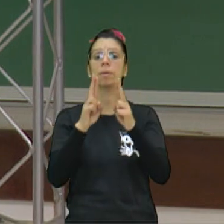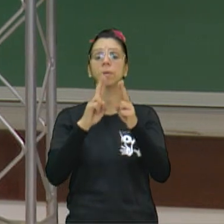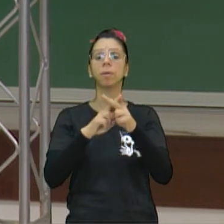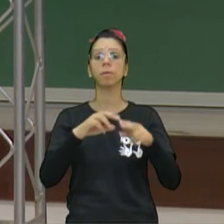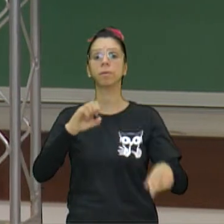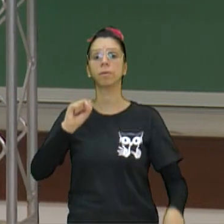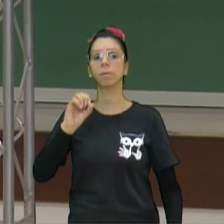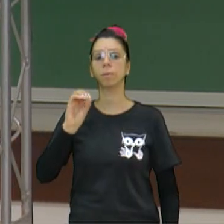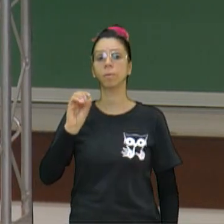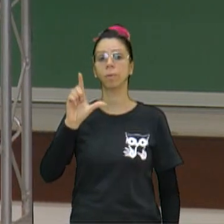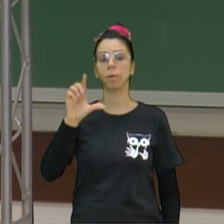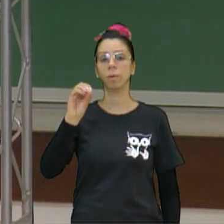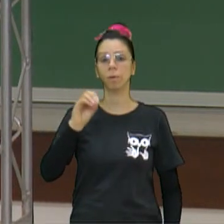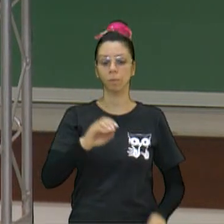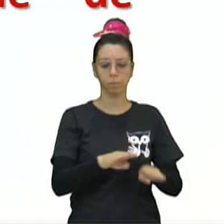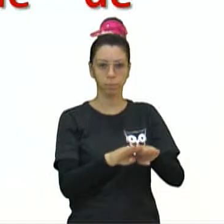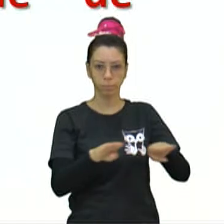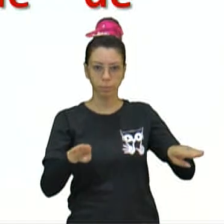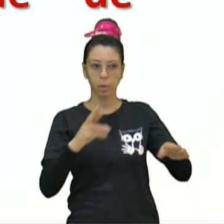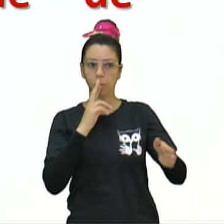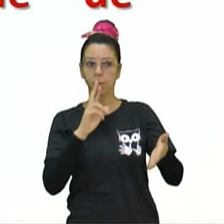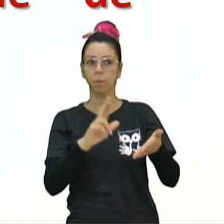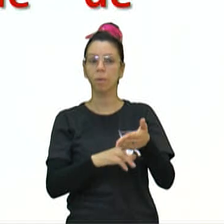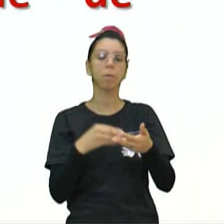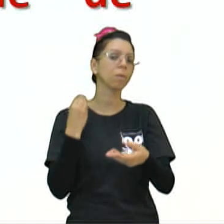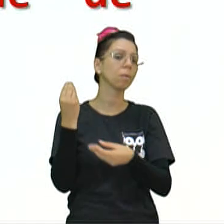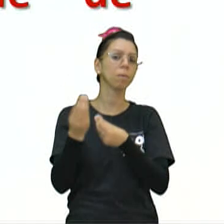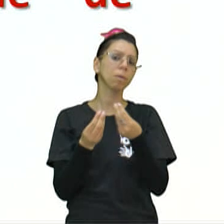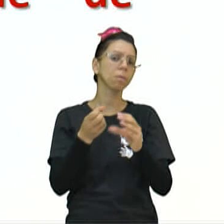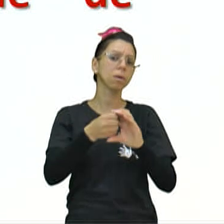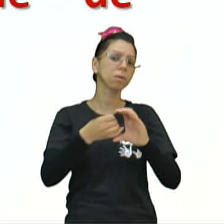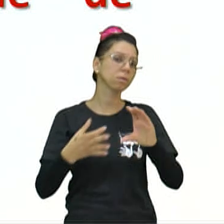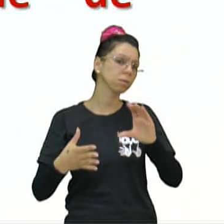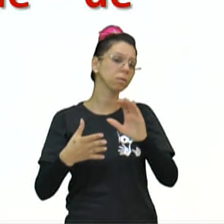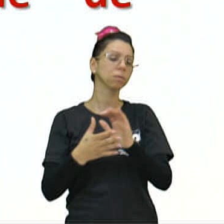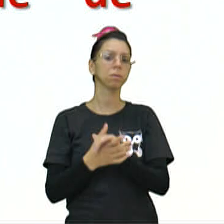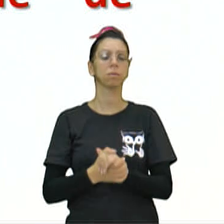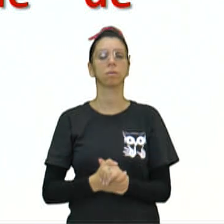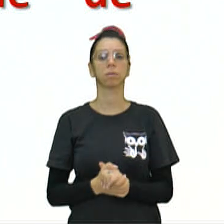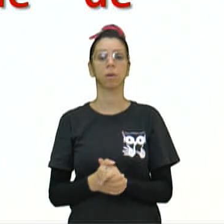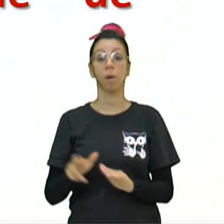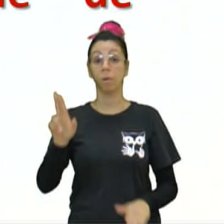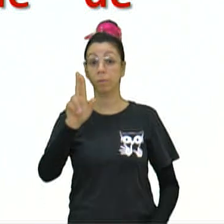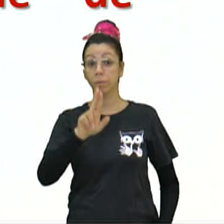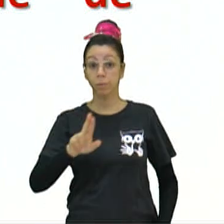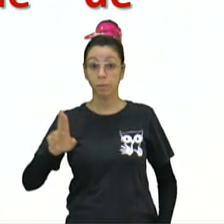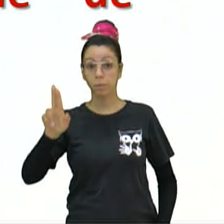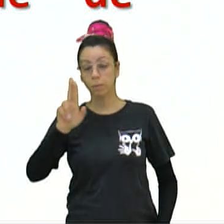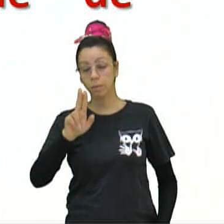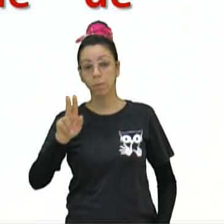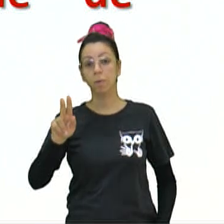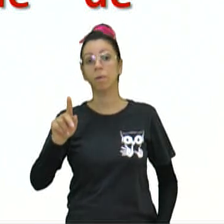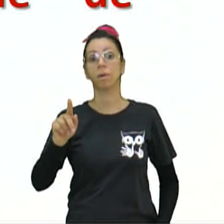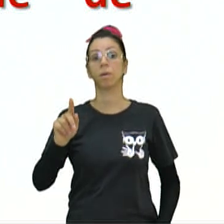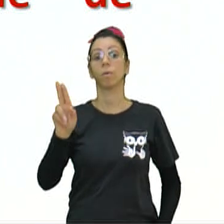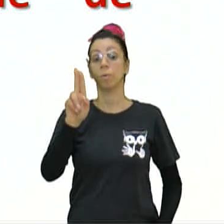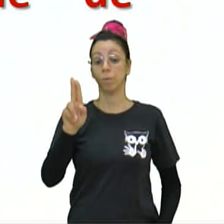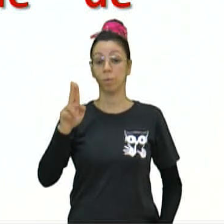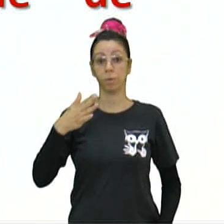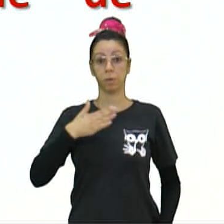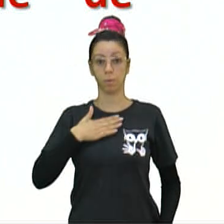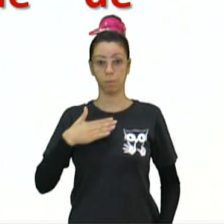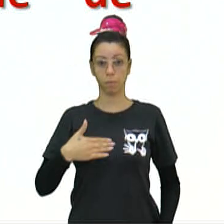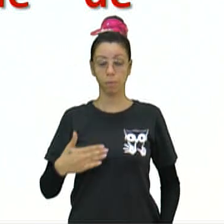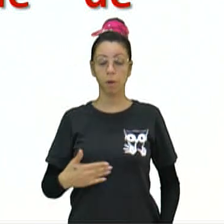Então, aqueles que responderam lá, como que ele se caracteriza? Então, ele é caracterizado pela utilização do próprio corpo ou de